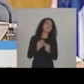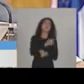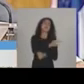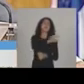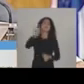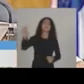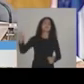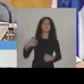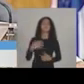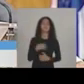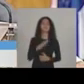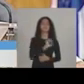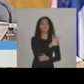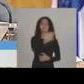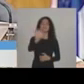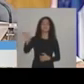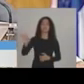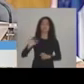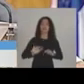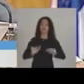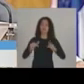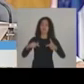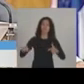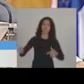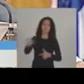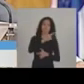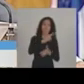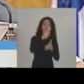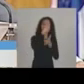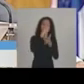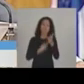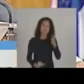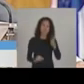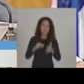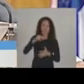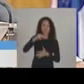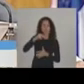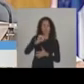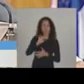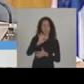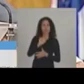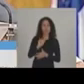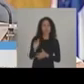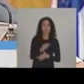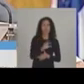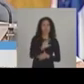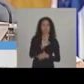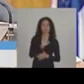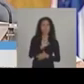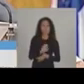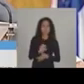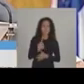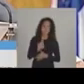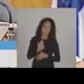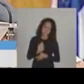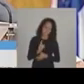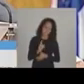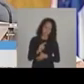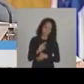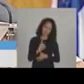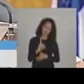parte Faça a sua parte nota de repúdio é o mínimo que essa nossa heroína